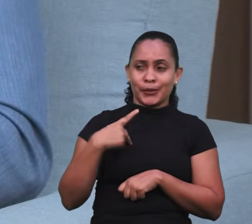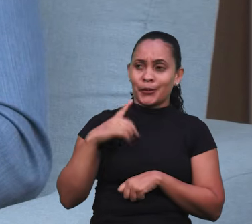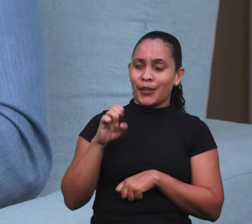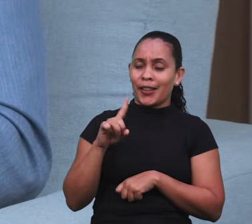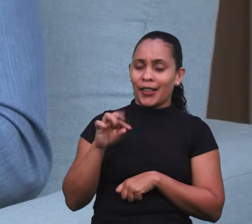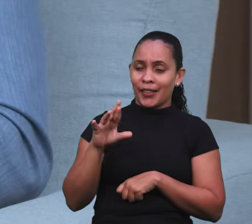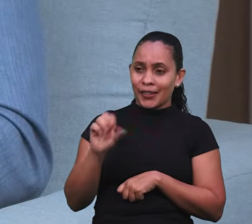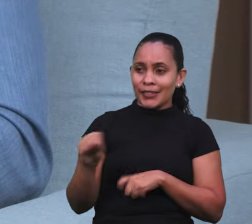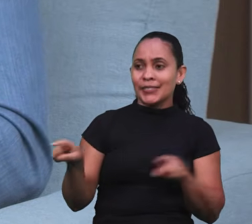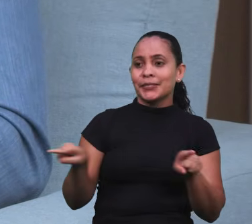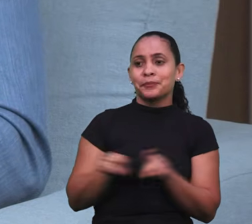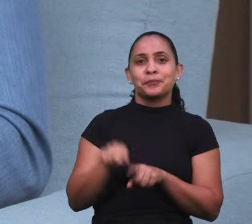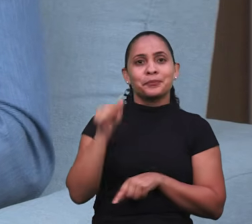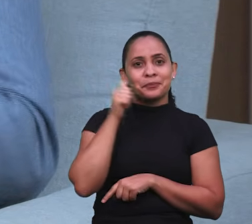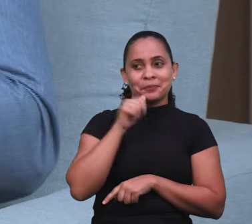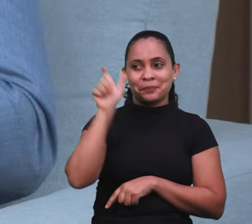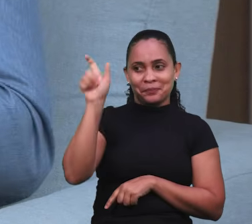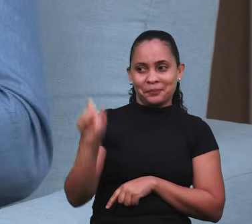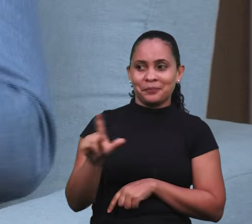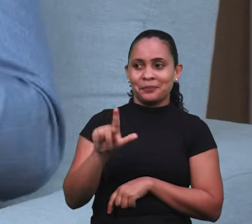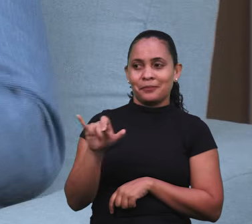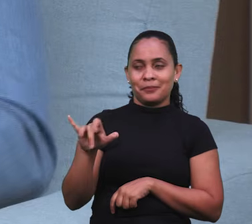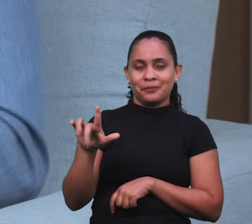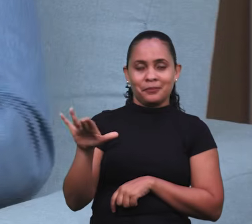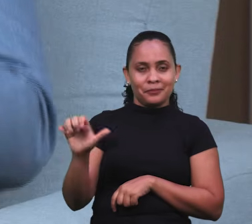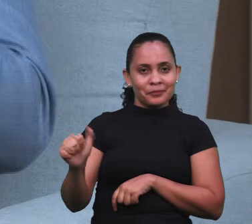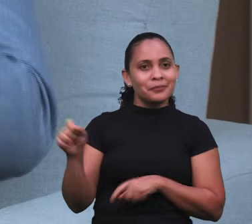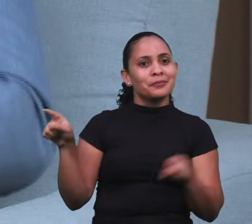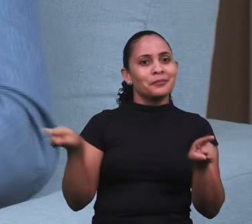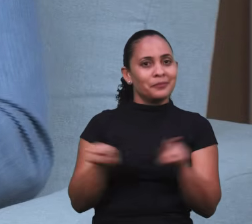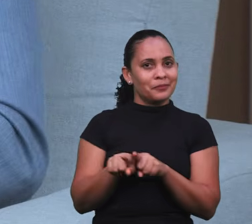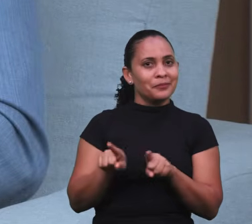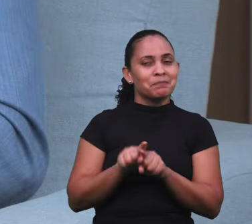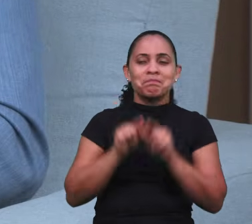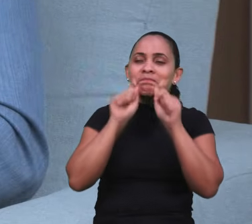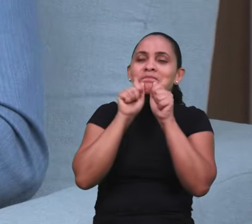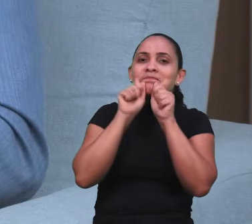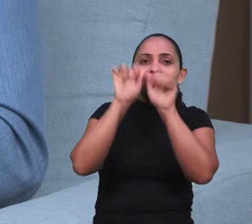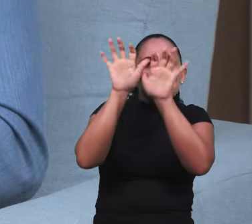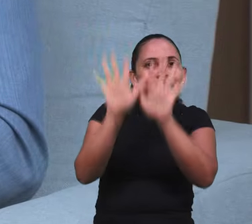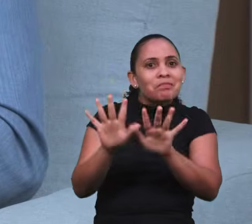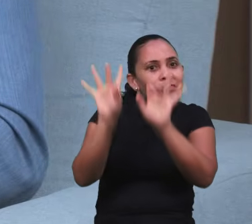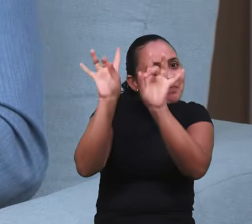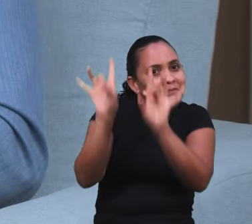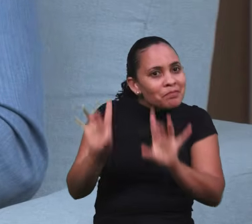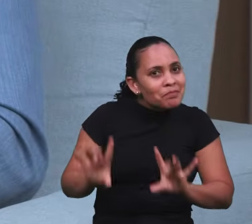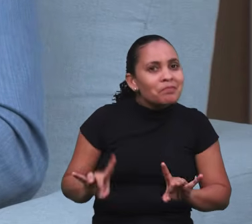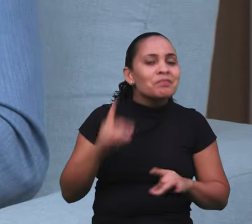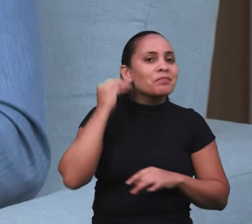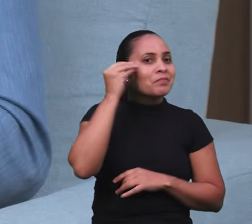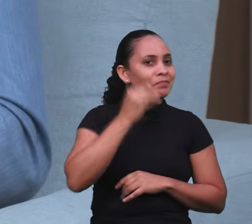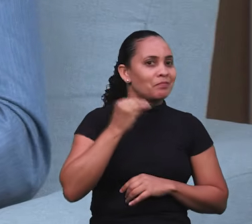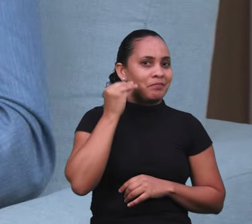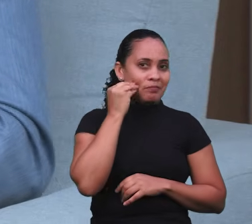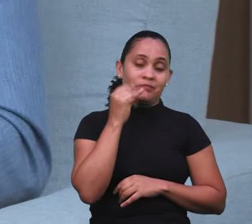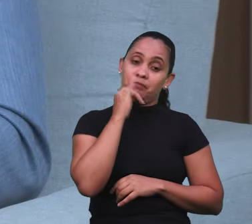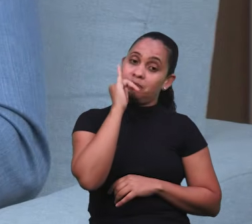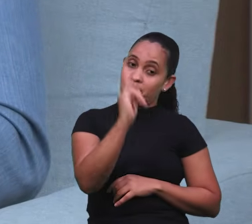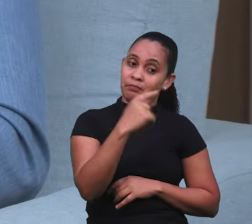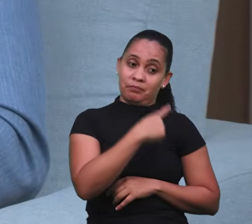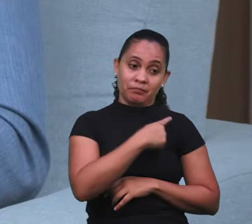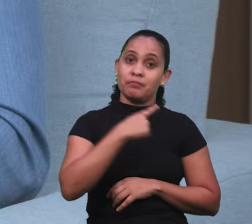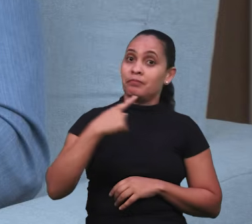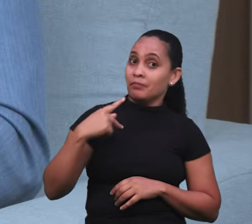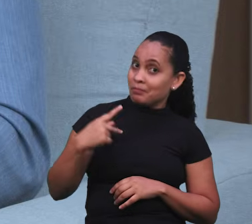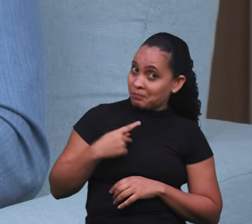o pastor Edson, onde está a nossa irmã Leida, vai lá participar e receber uma grande bênção. Experiências